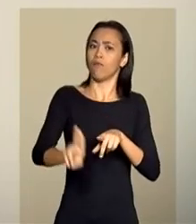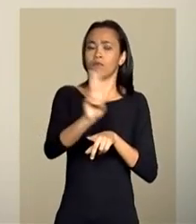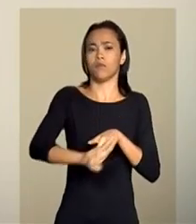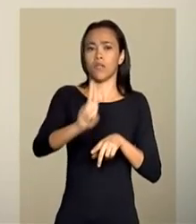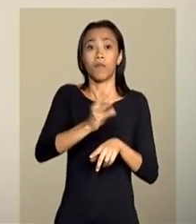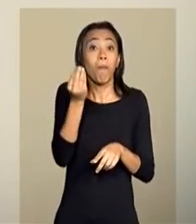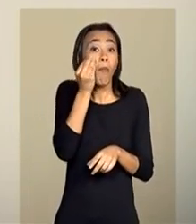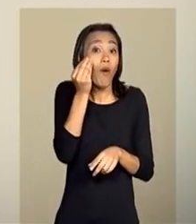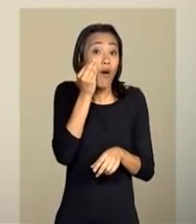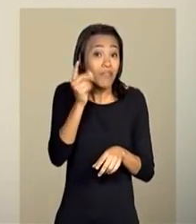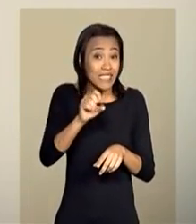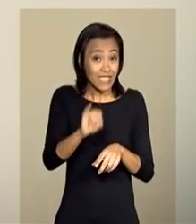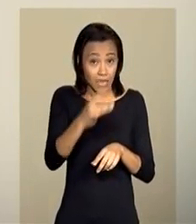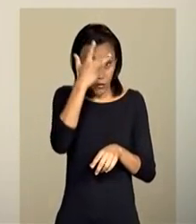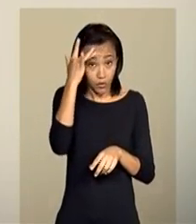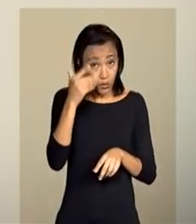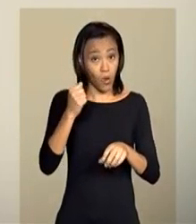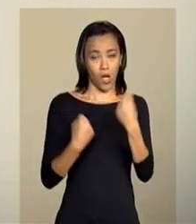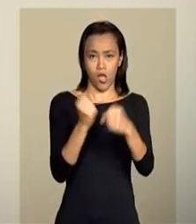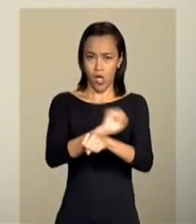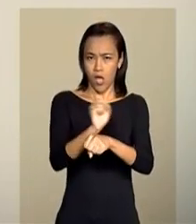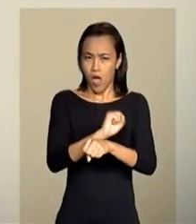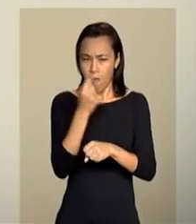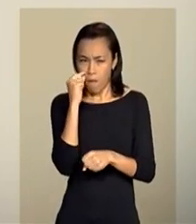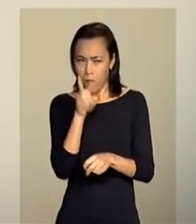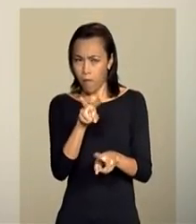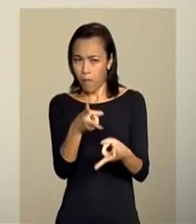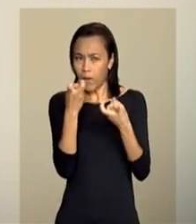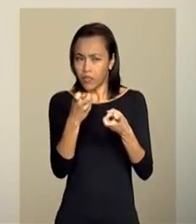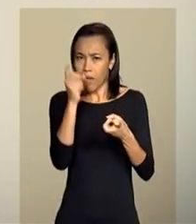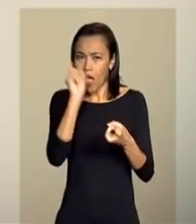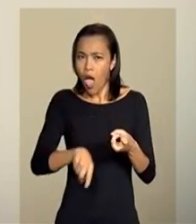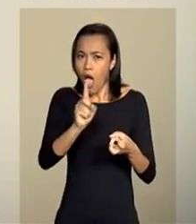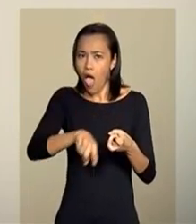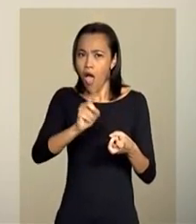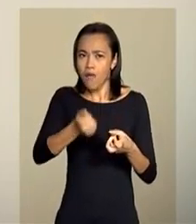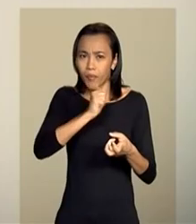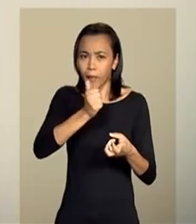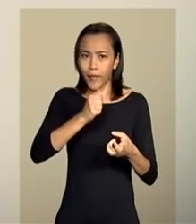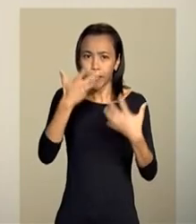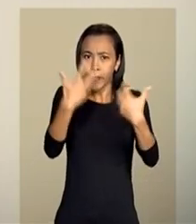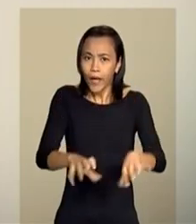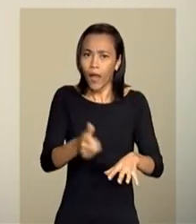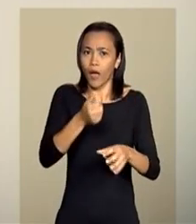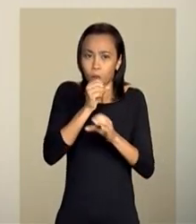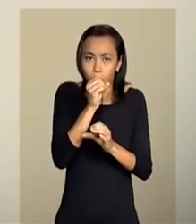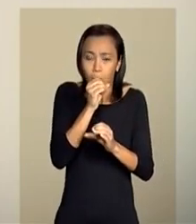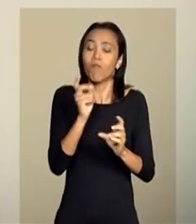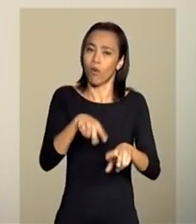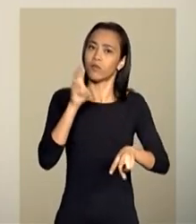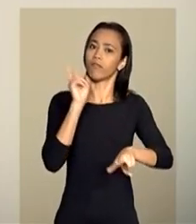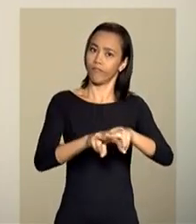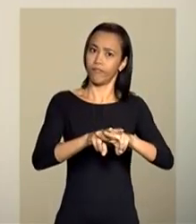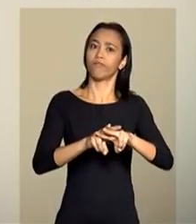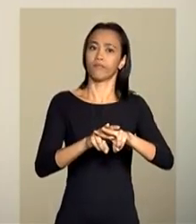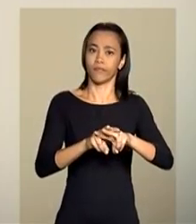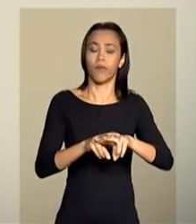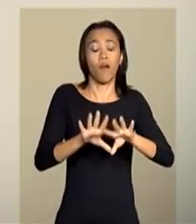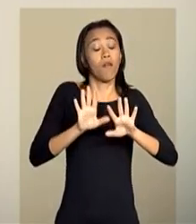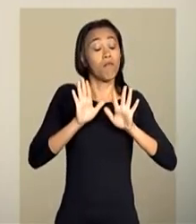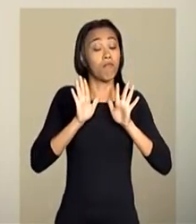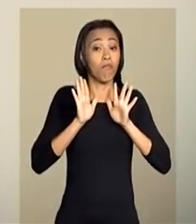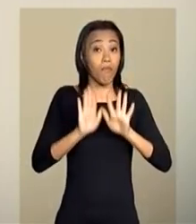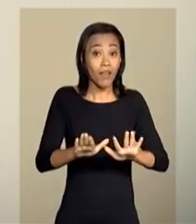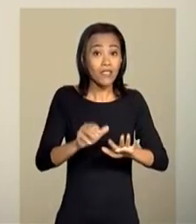prova e o motorista que apresentar sinais visíveis de embriaguez e se recusar a fazer o teste pode ser preso mas olha